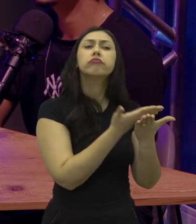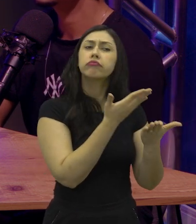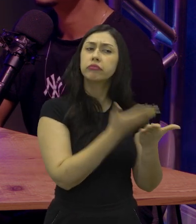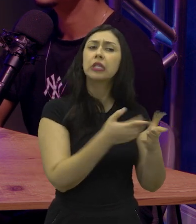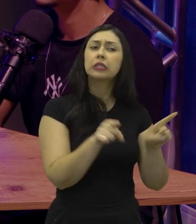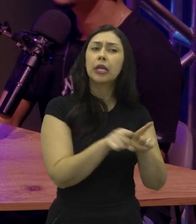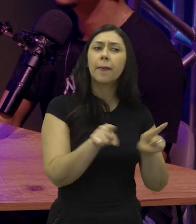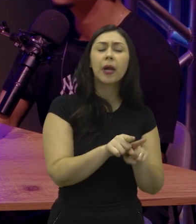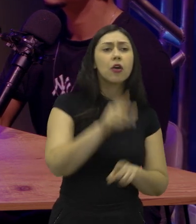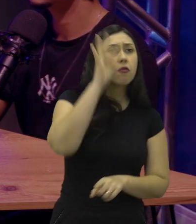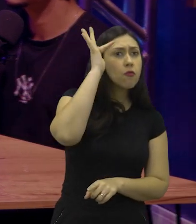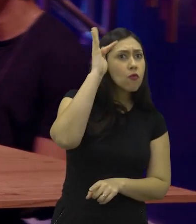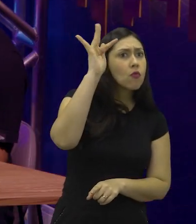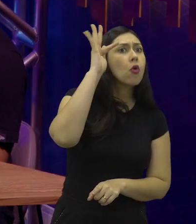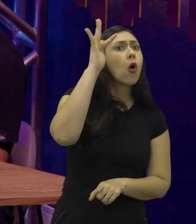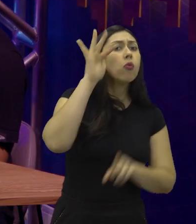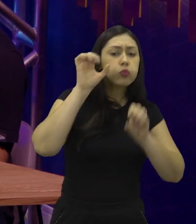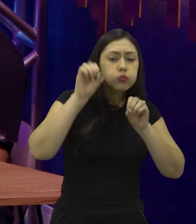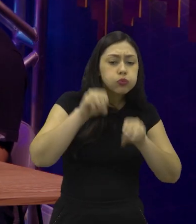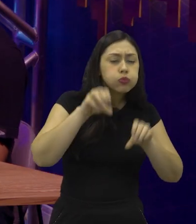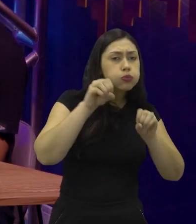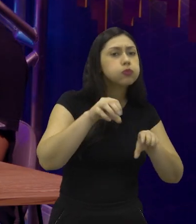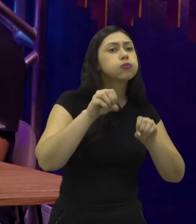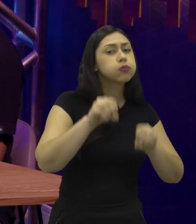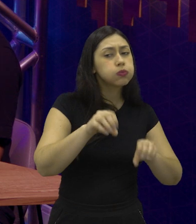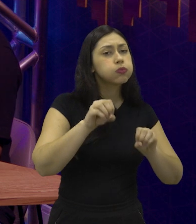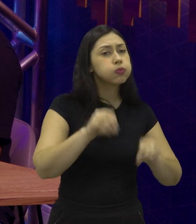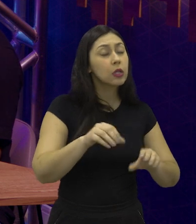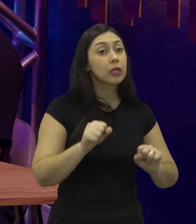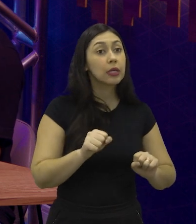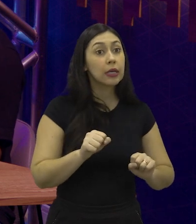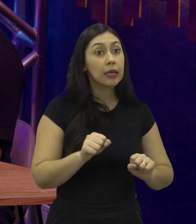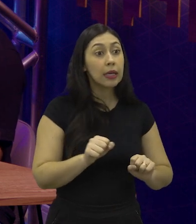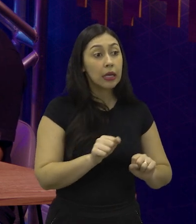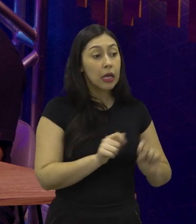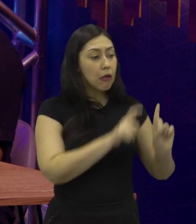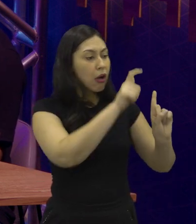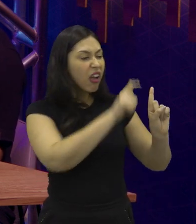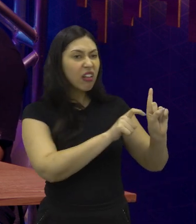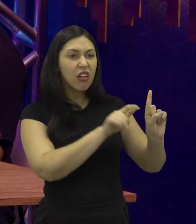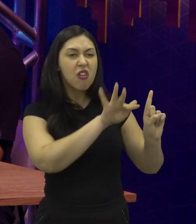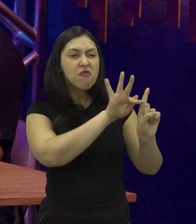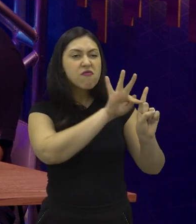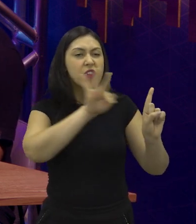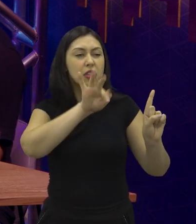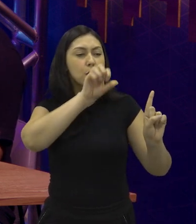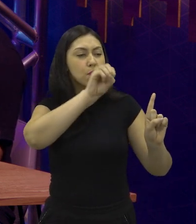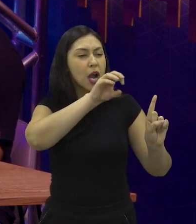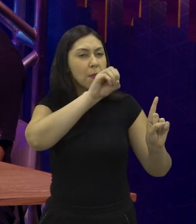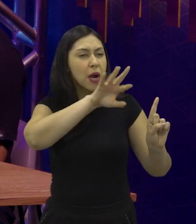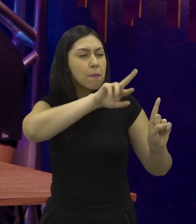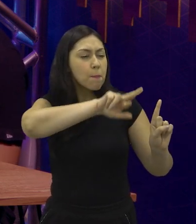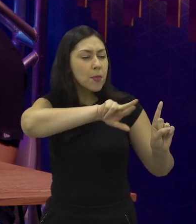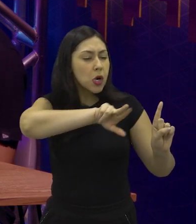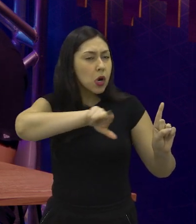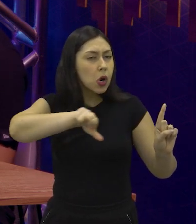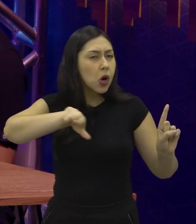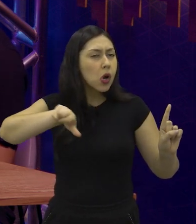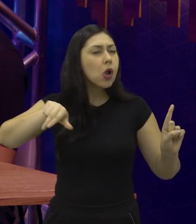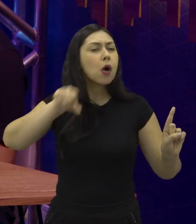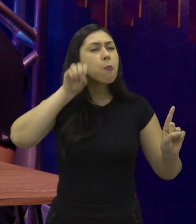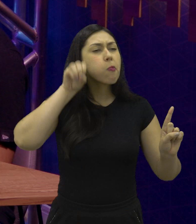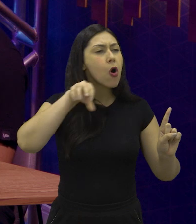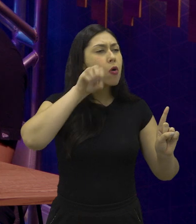né, e filósofo também, educador. E ele tem diversas frases, diversos ensinamentos, né? Ele deixou